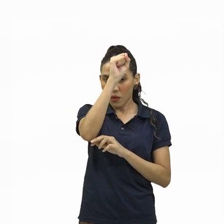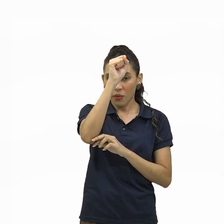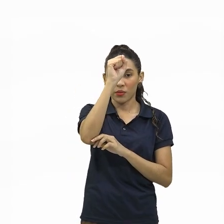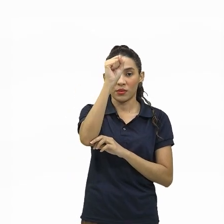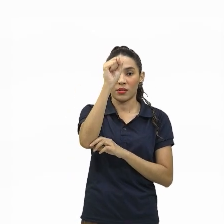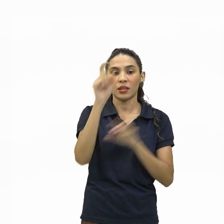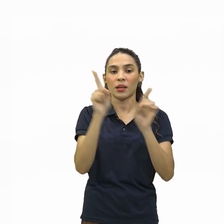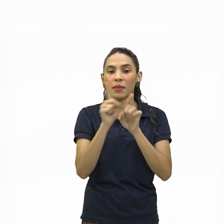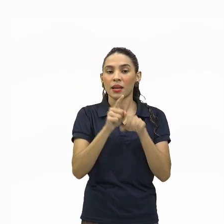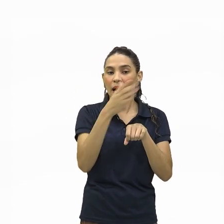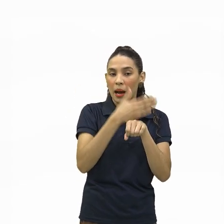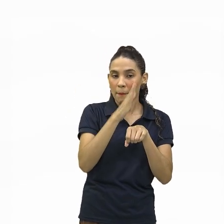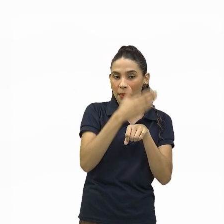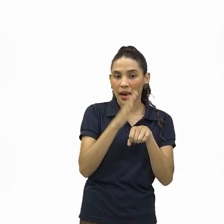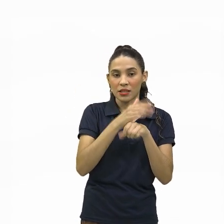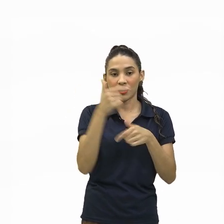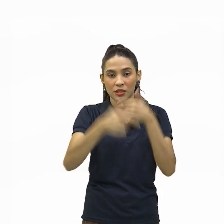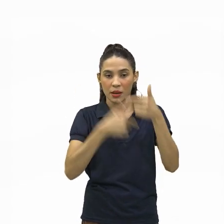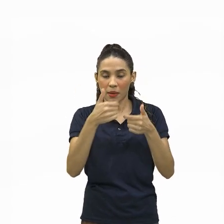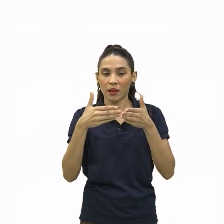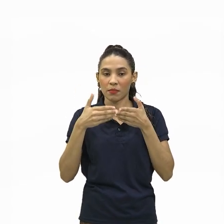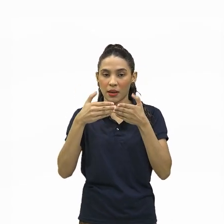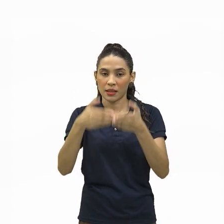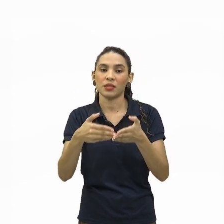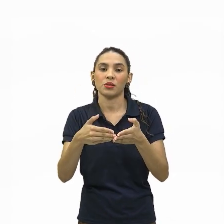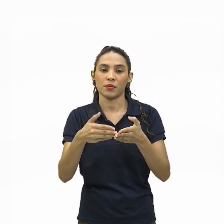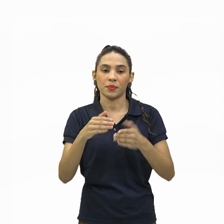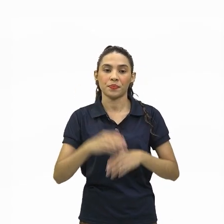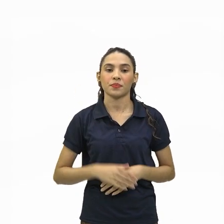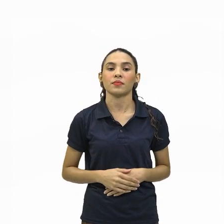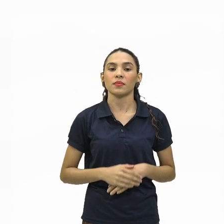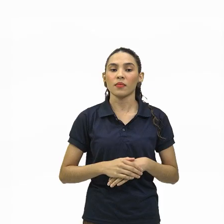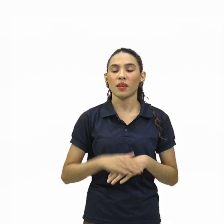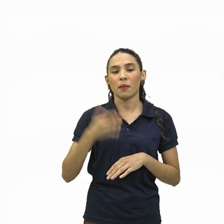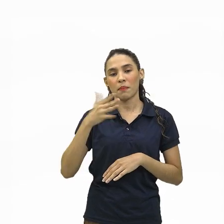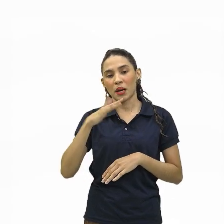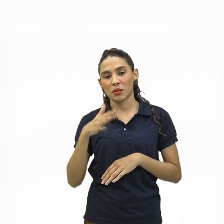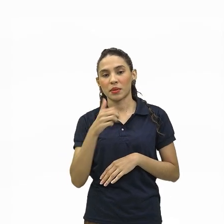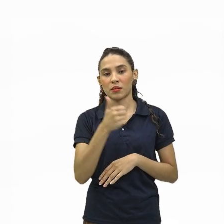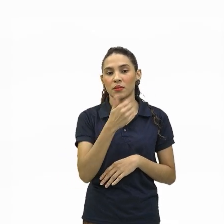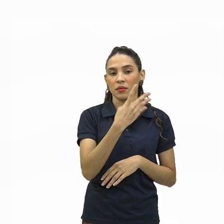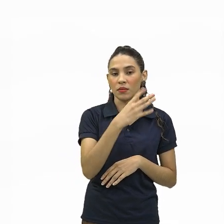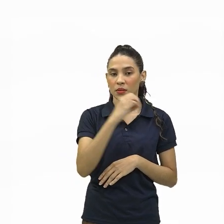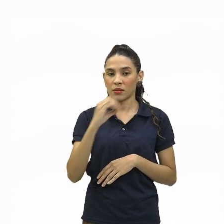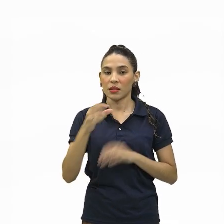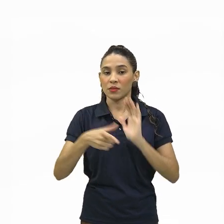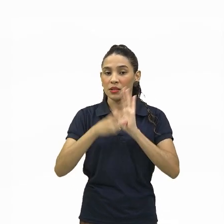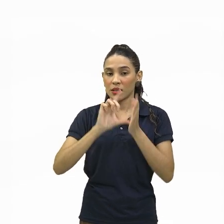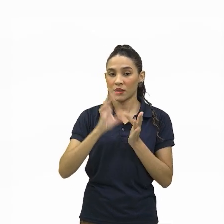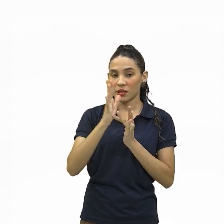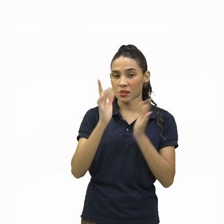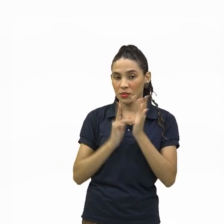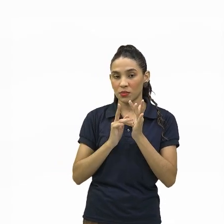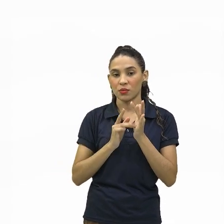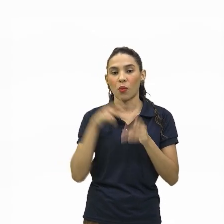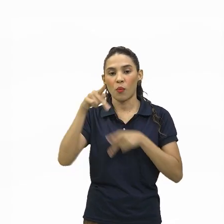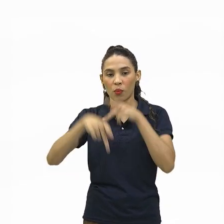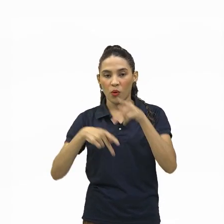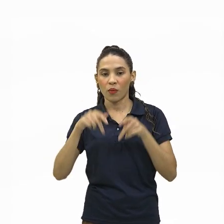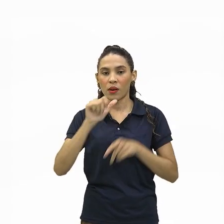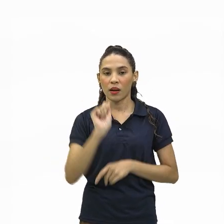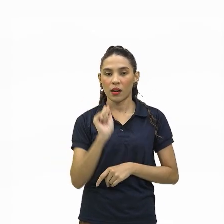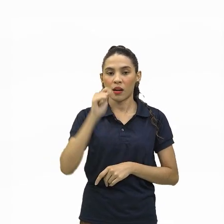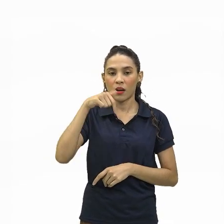com as atividades marítimas e comerciais. Ali por volta de 1400 a.C., os aqueus